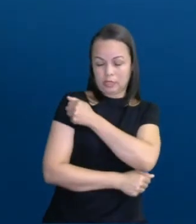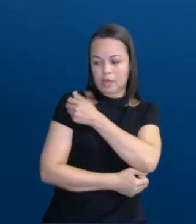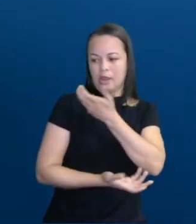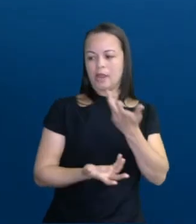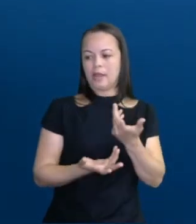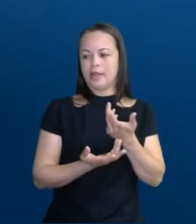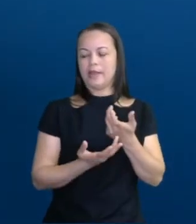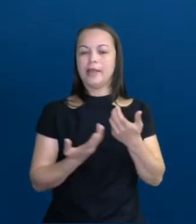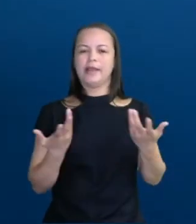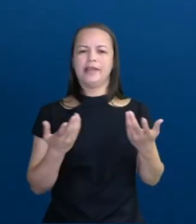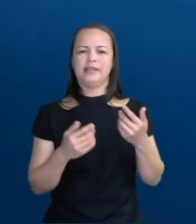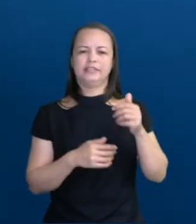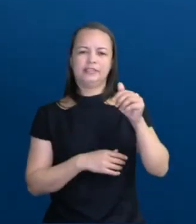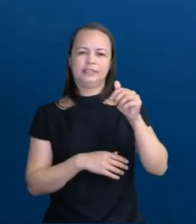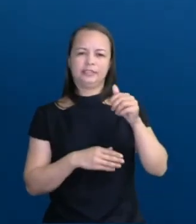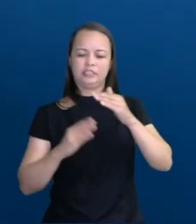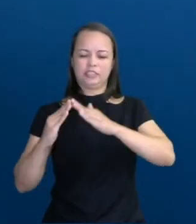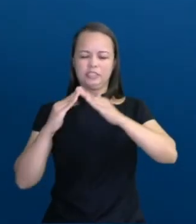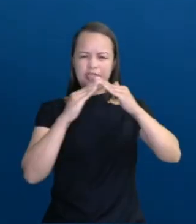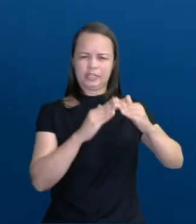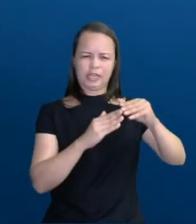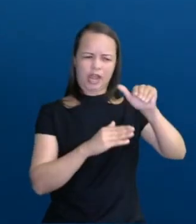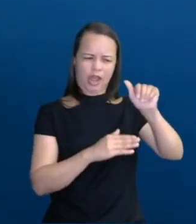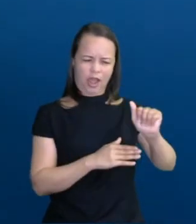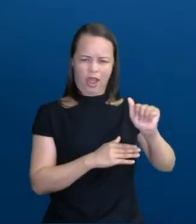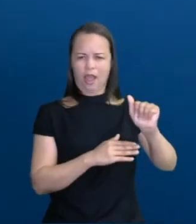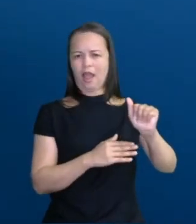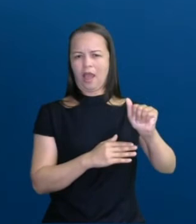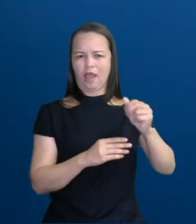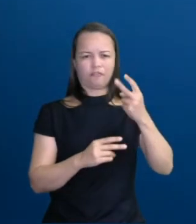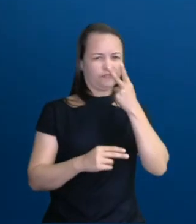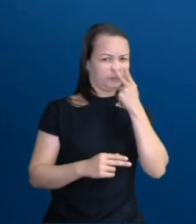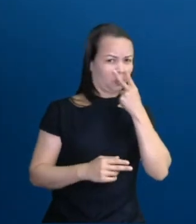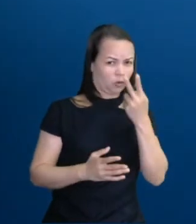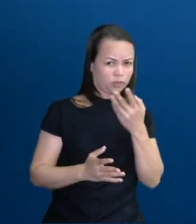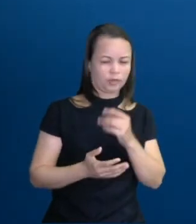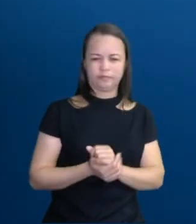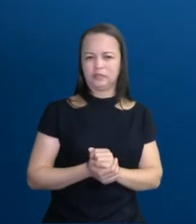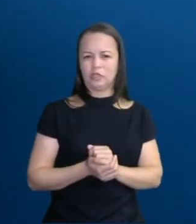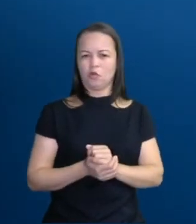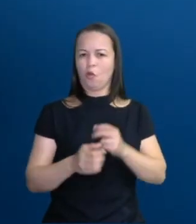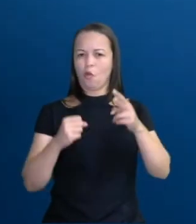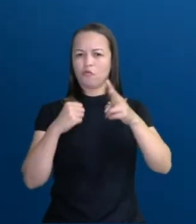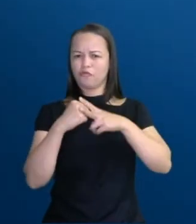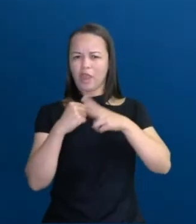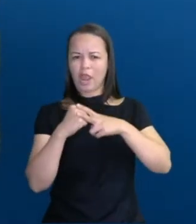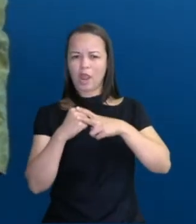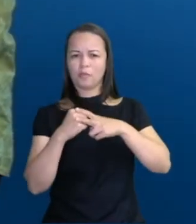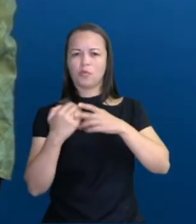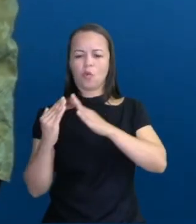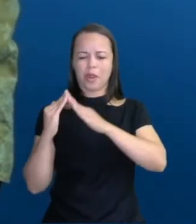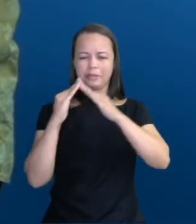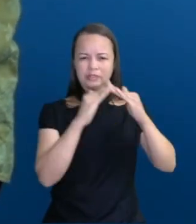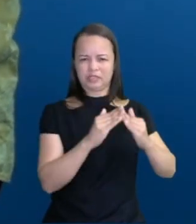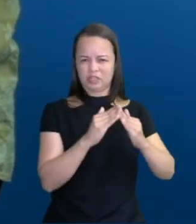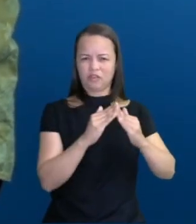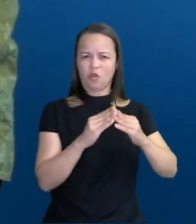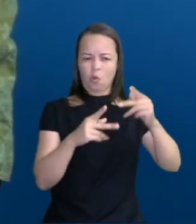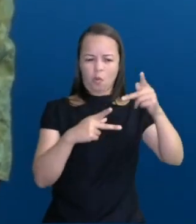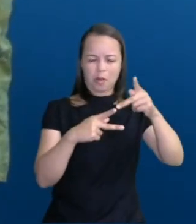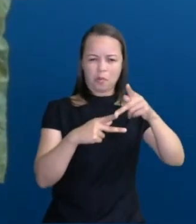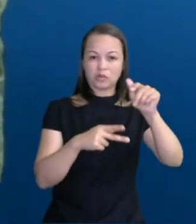alunos Residem a Vitória de Santo Antão tá falso porque com o verbo residir eu nunca vou utilizar a